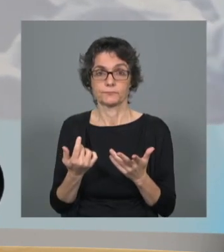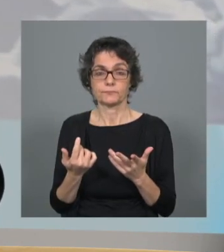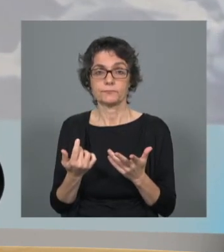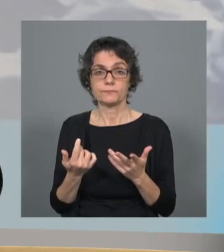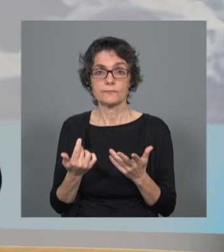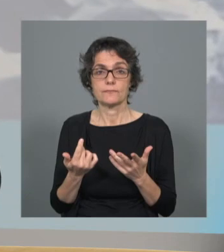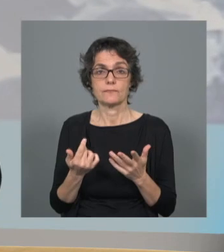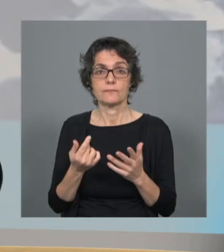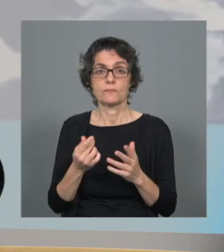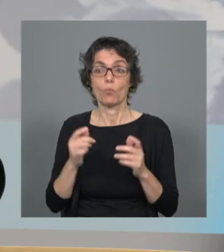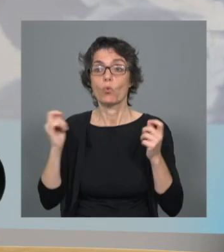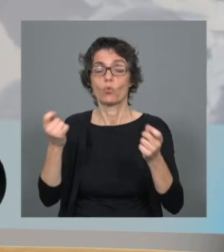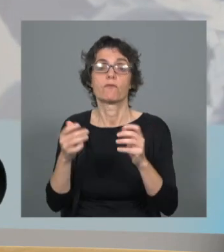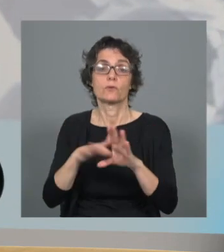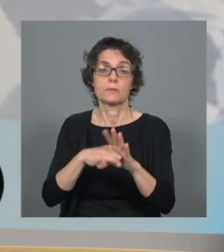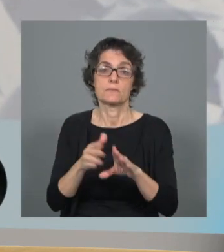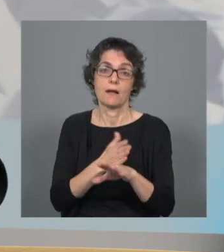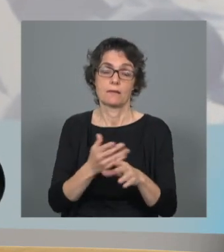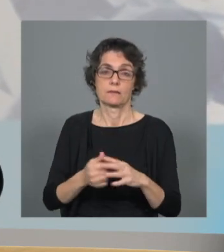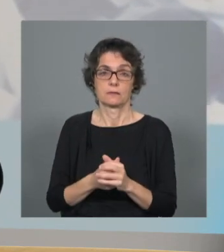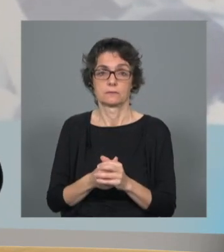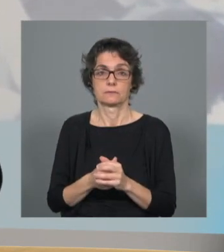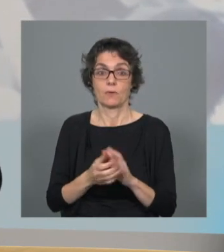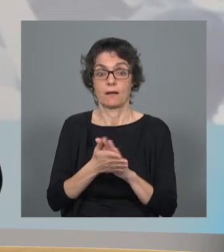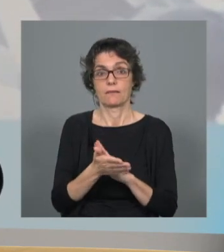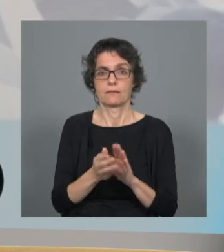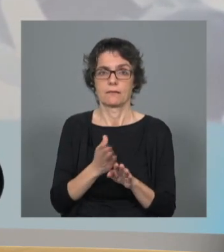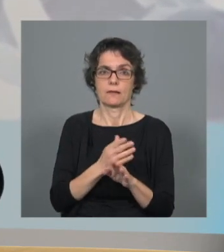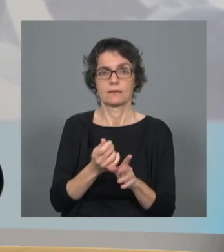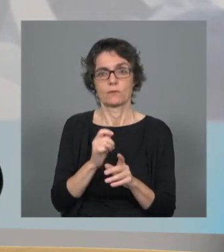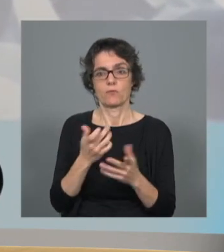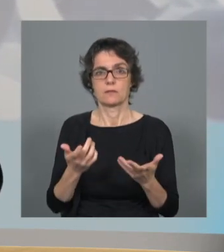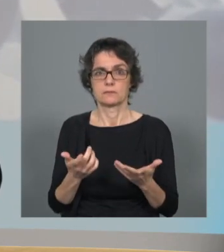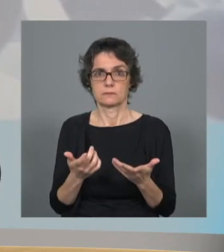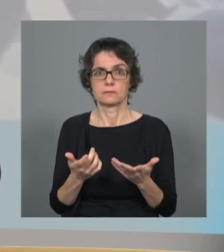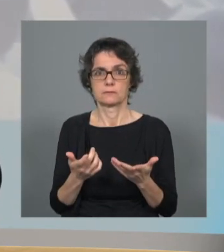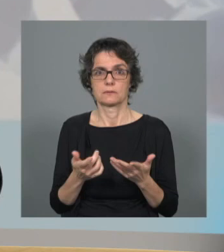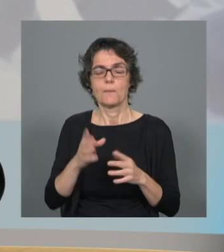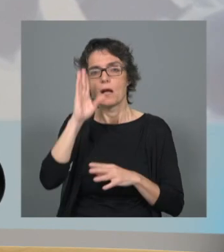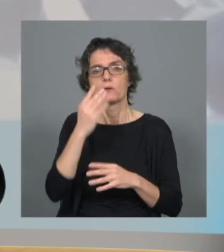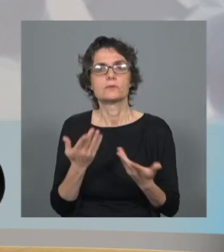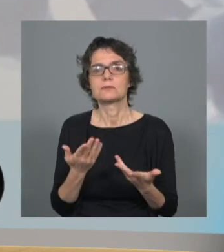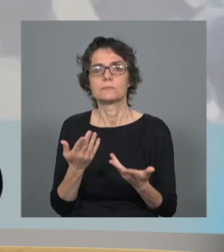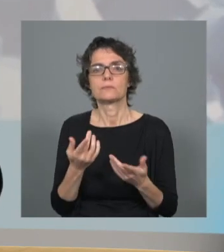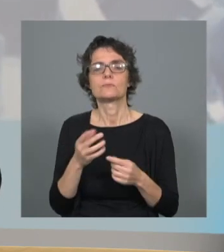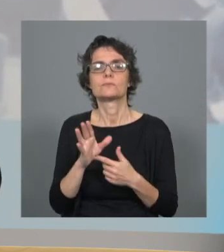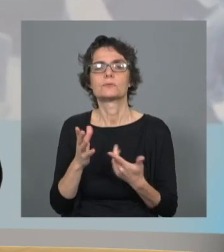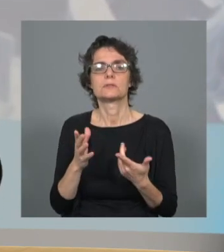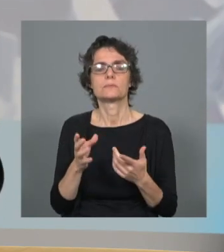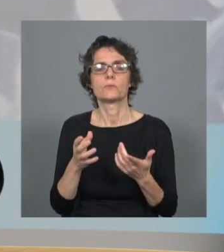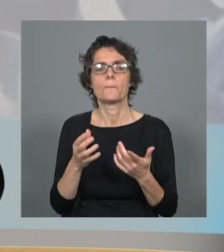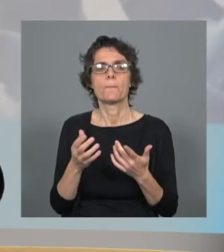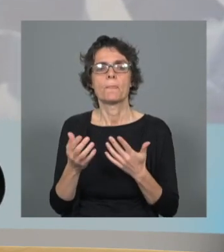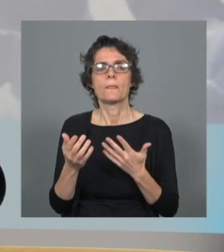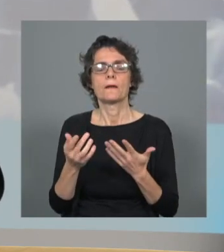de eventos. Também ainda não sabemos muito bem qual é o balanço que foi feito daqueles concertos teste, e isto